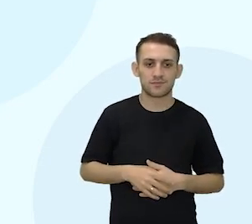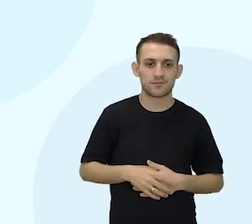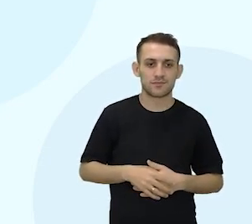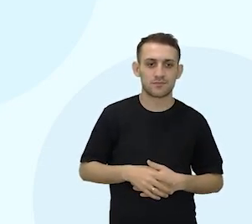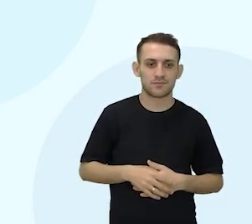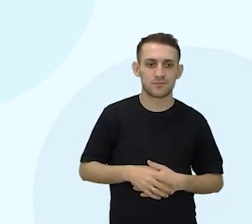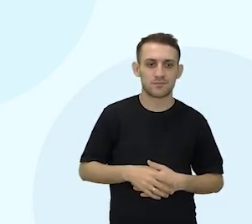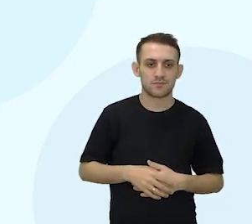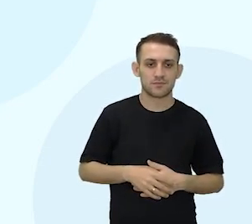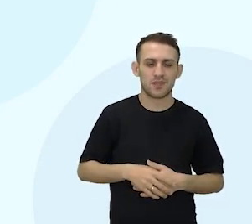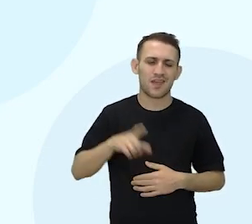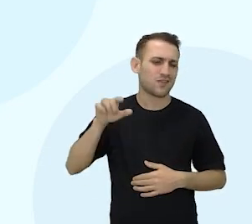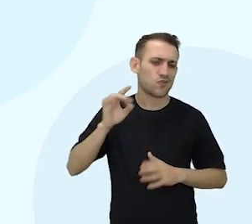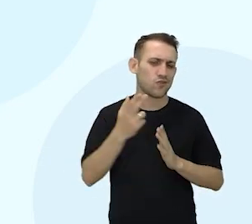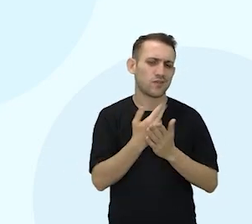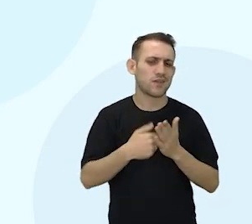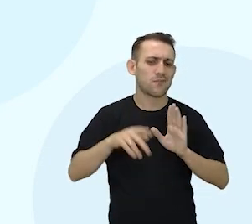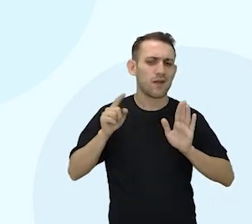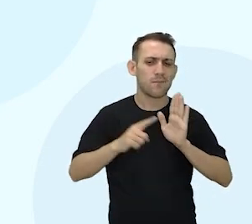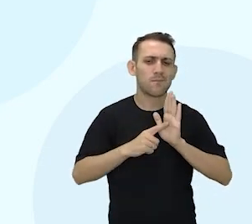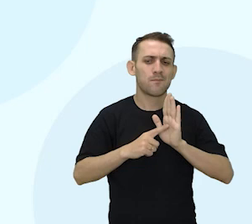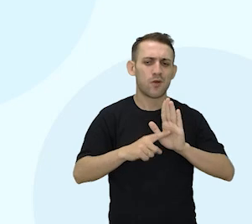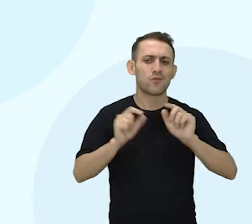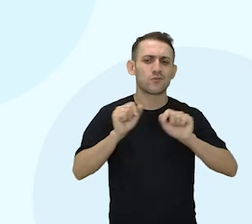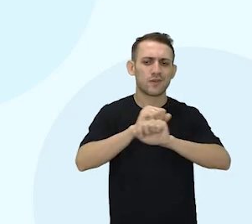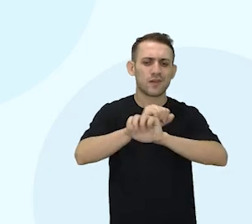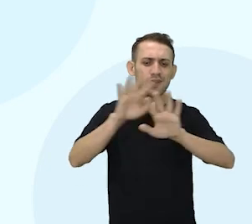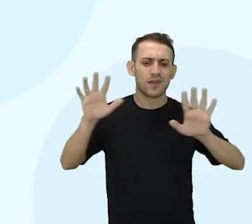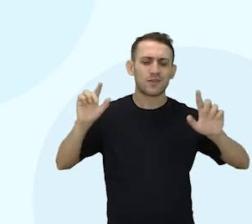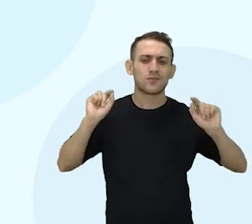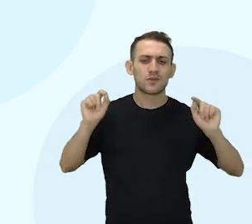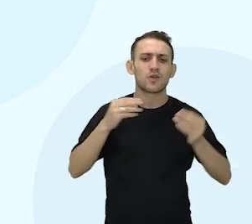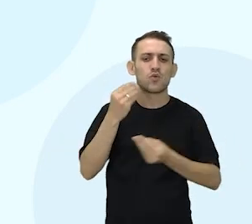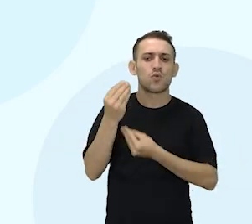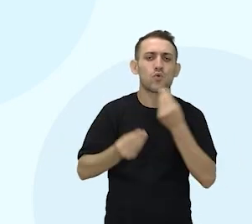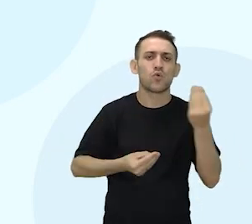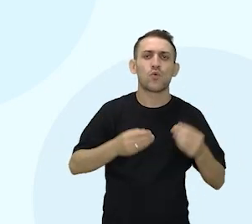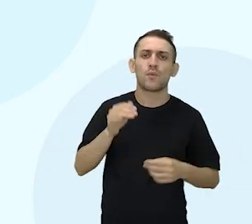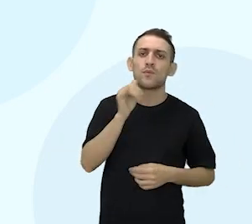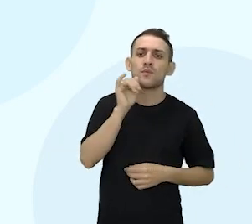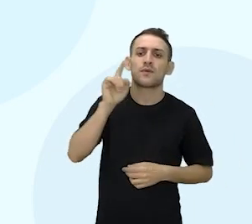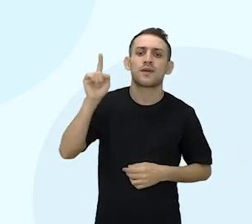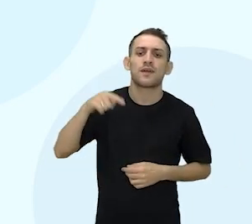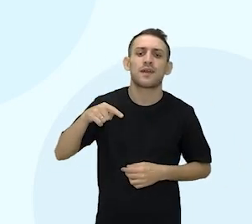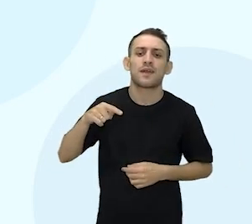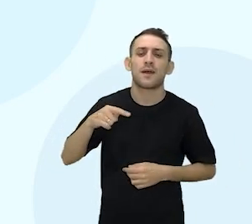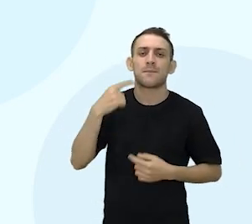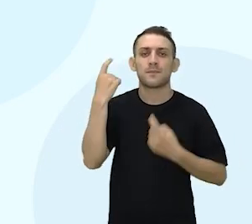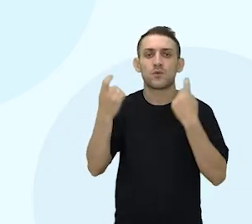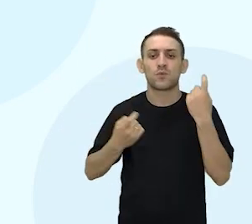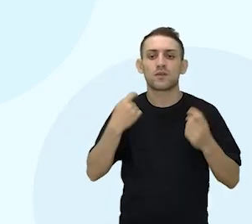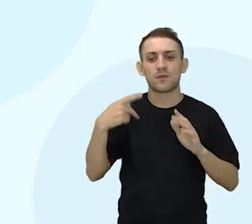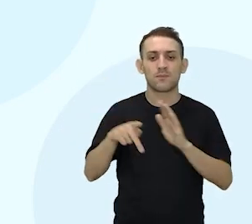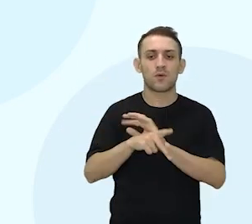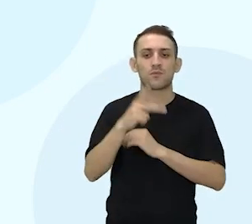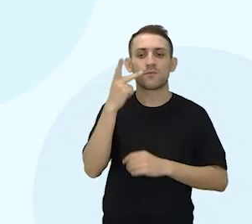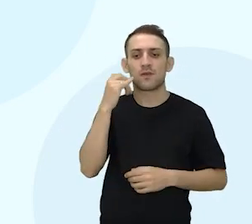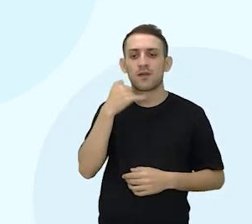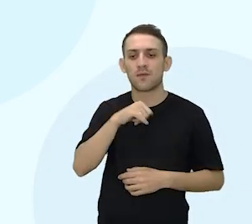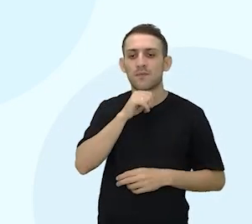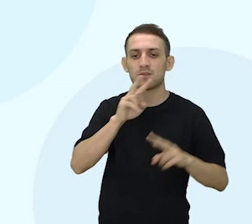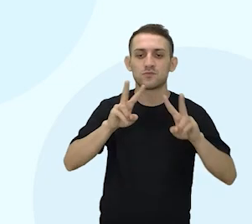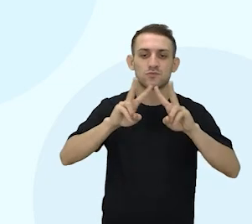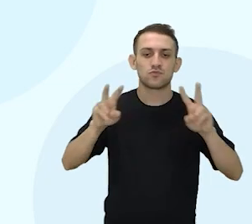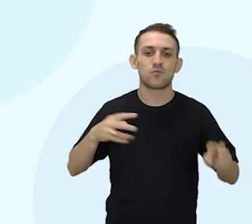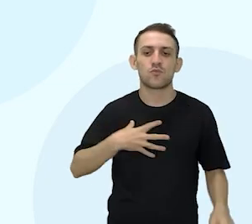Ela é meramente ilustrativa, mas mostra aí de uma maneira bem sucinta, né, como que é uma das grandes preocupações aí dos pais em relação aos